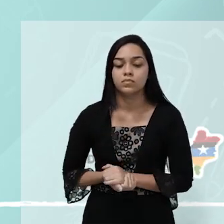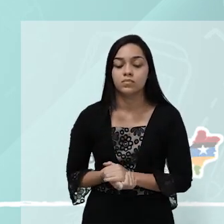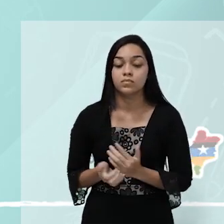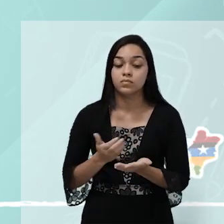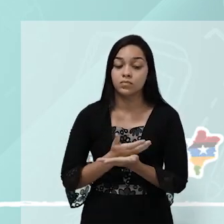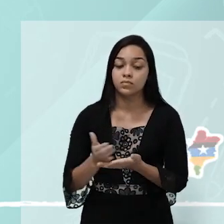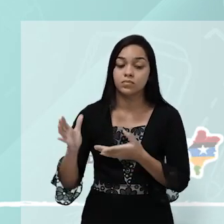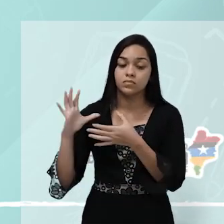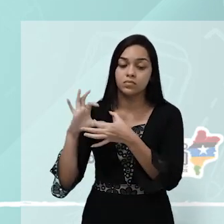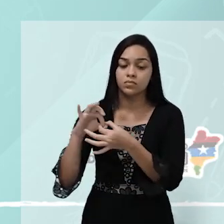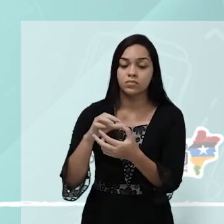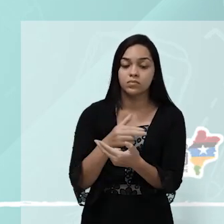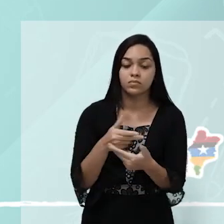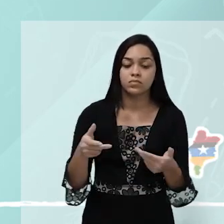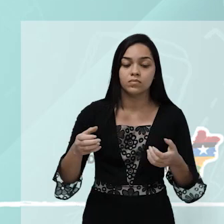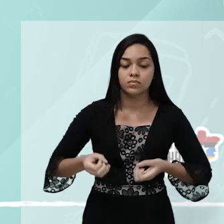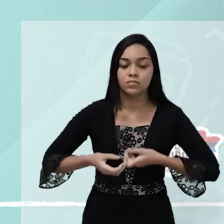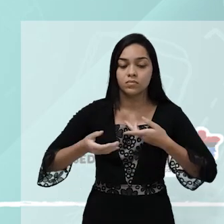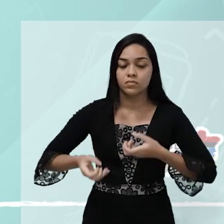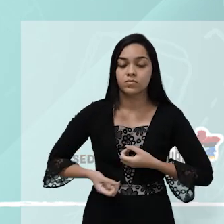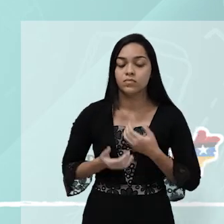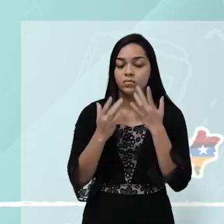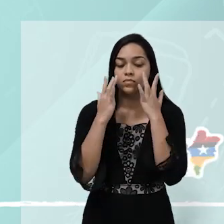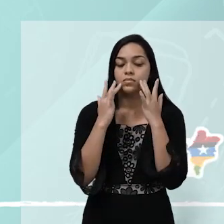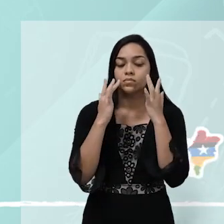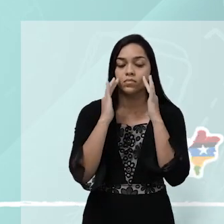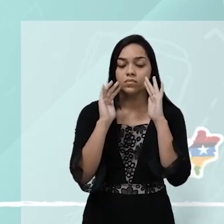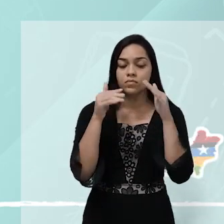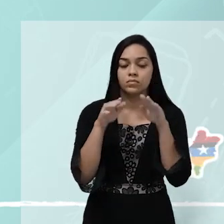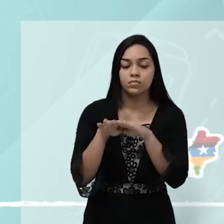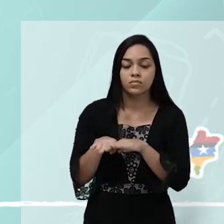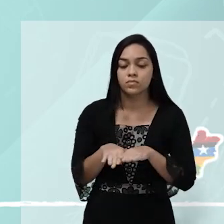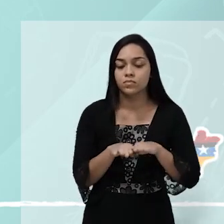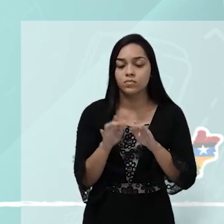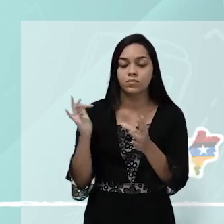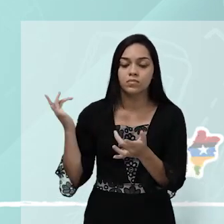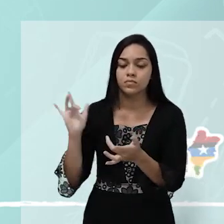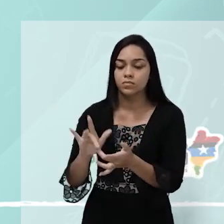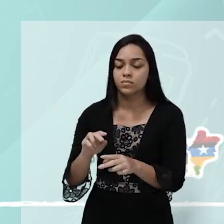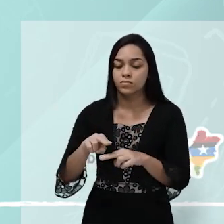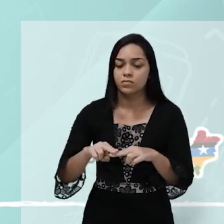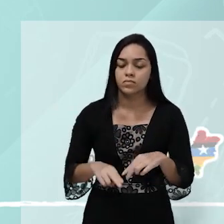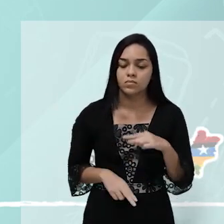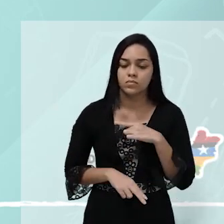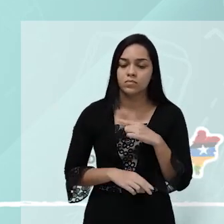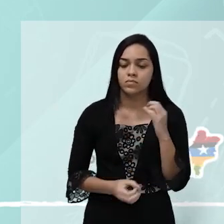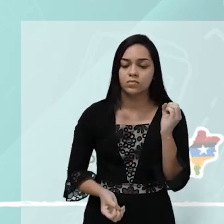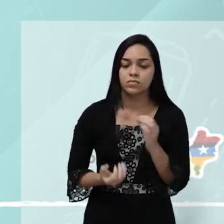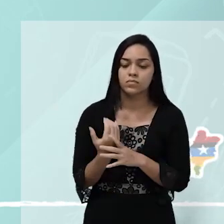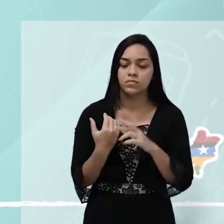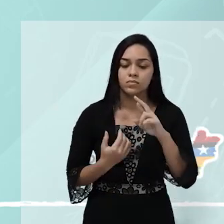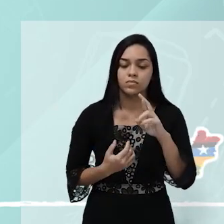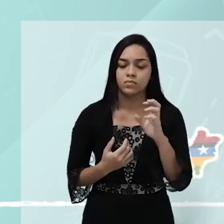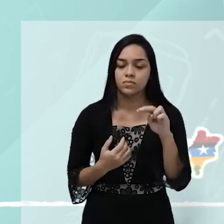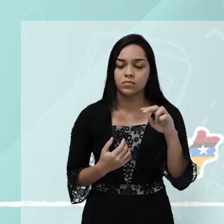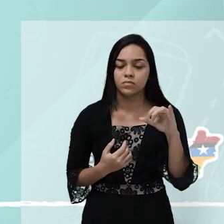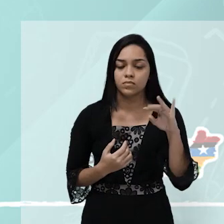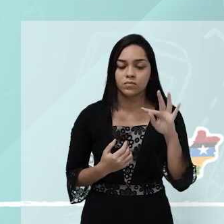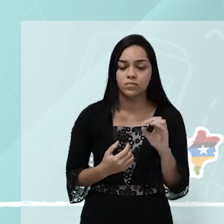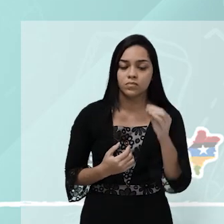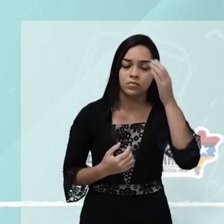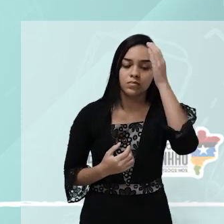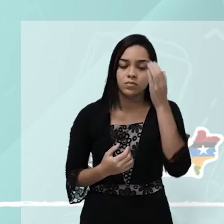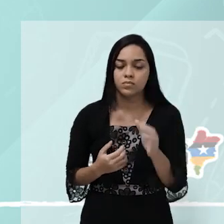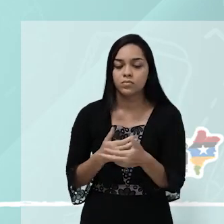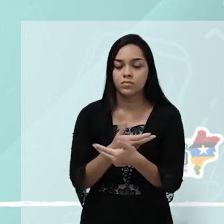começaram a buscar novas expressões artísticas pautadas no equilíbrio clássico. Assim surgiu o Renascimento